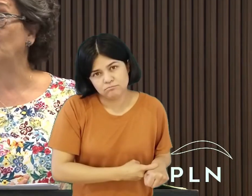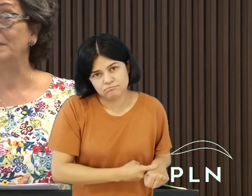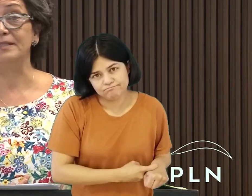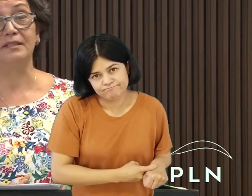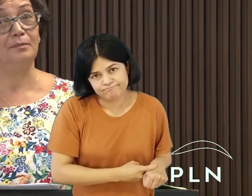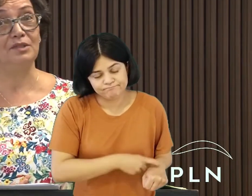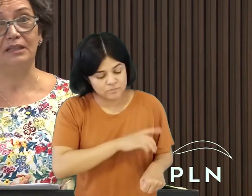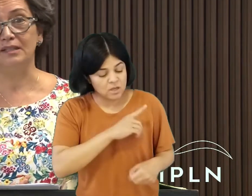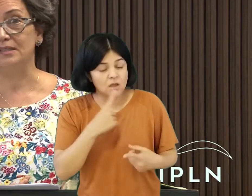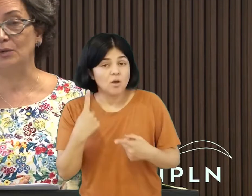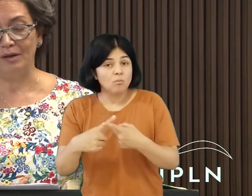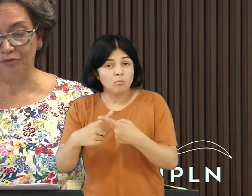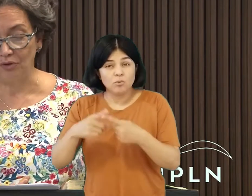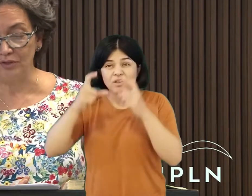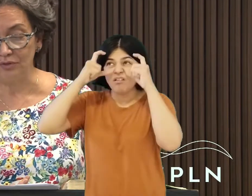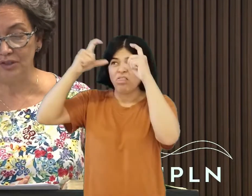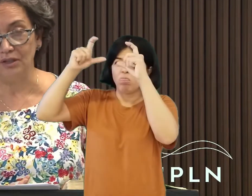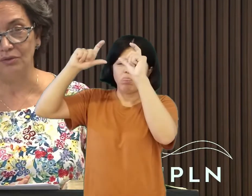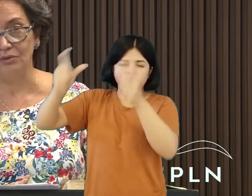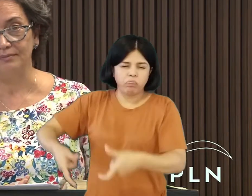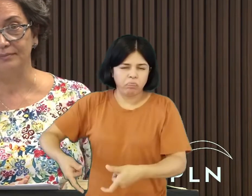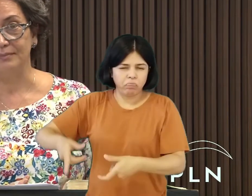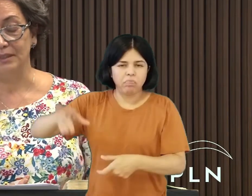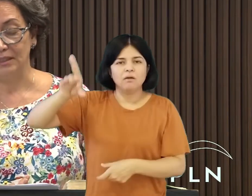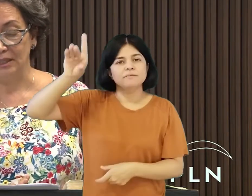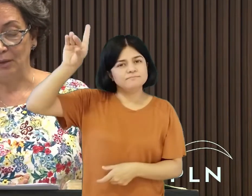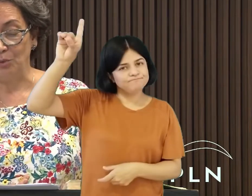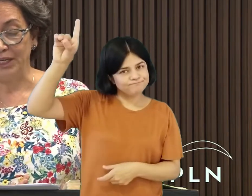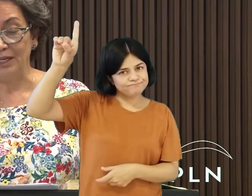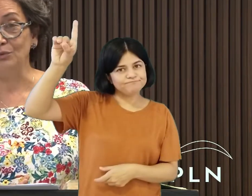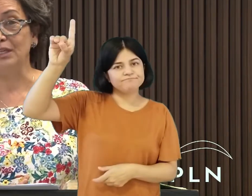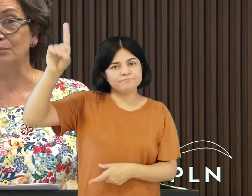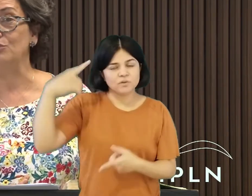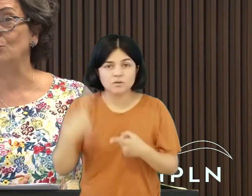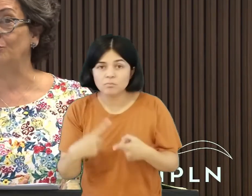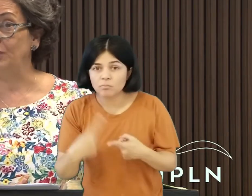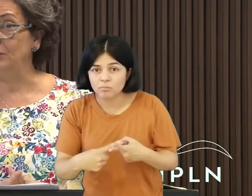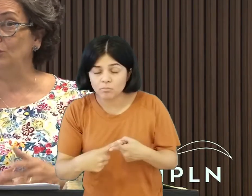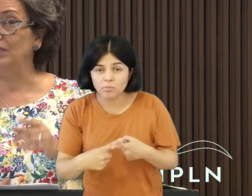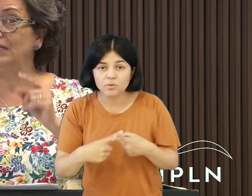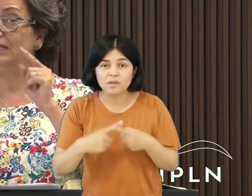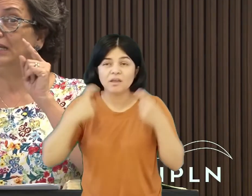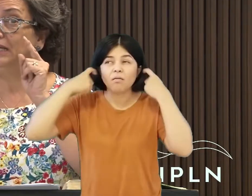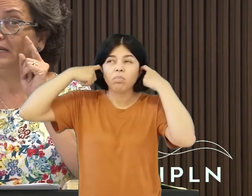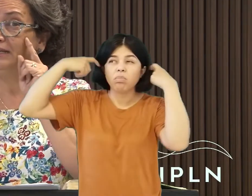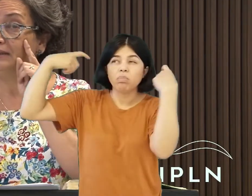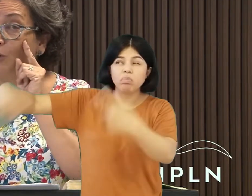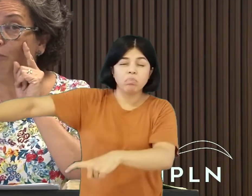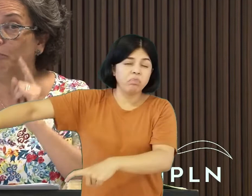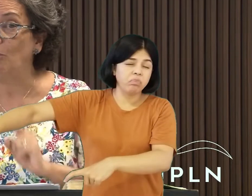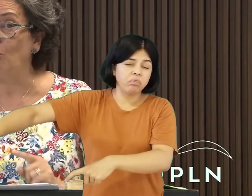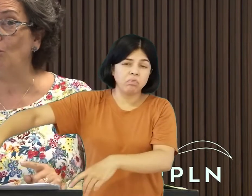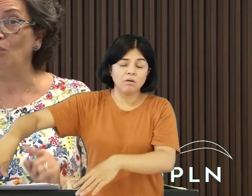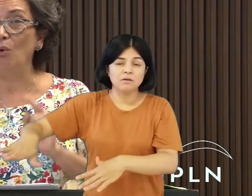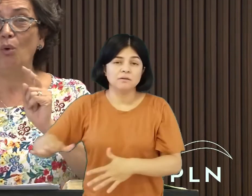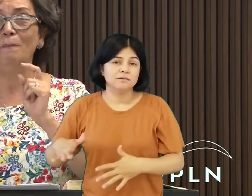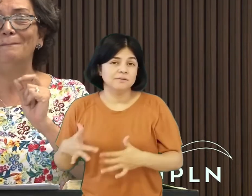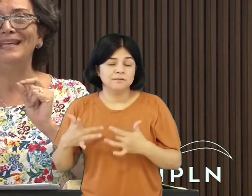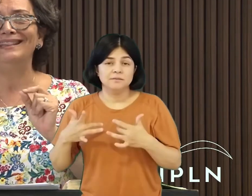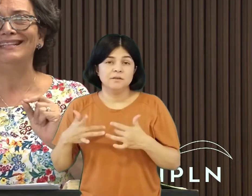porque não prestamos atenção à voz do Senhor, porque não demos ouvido e